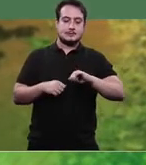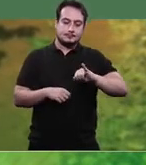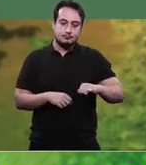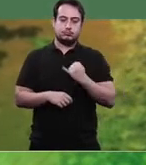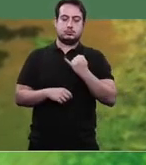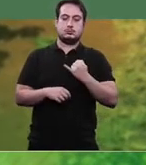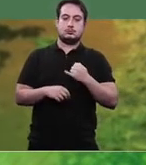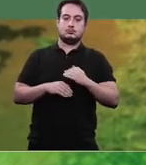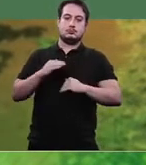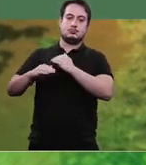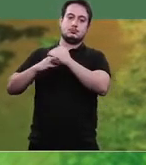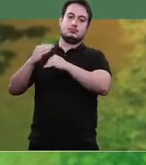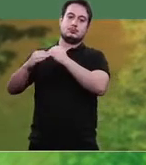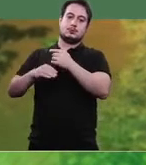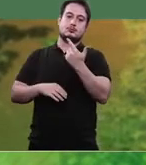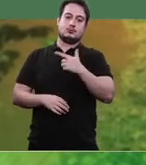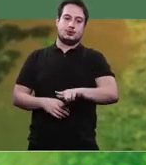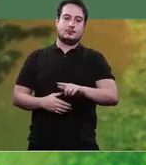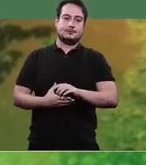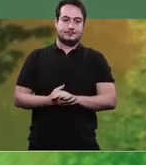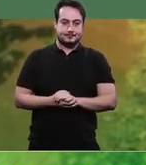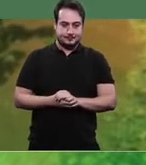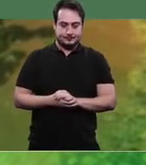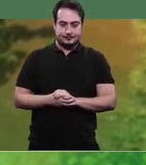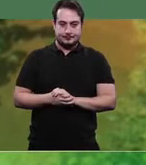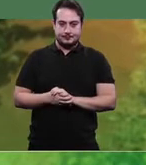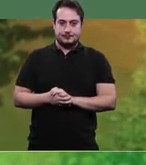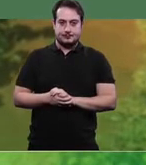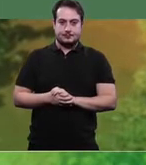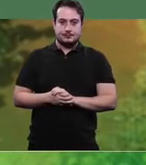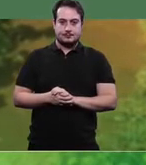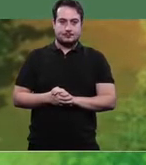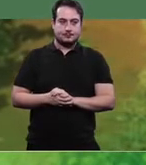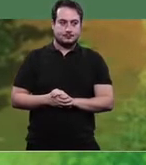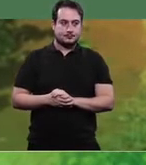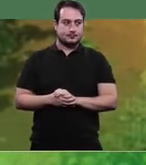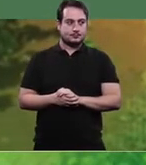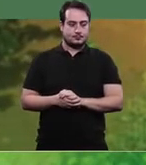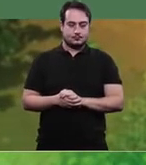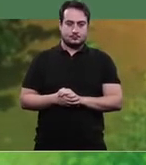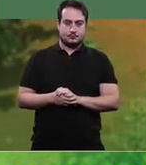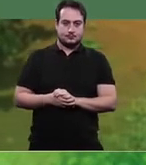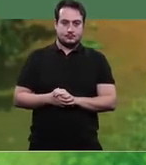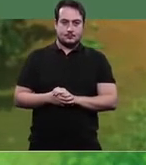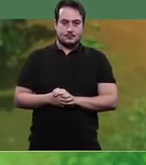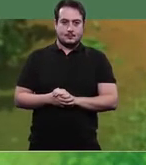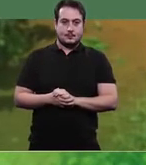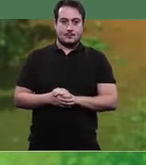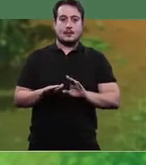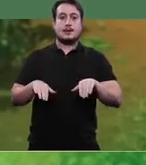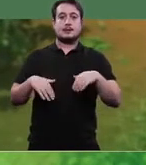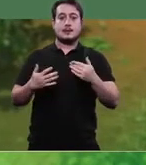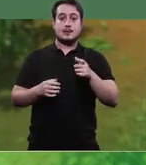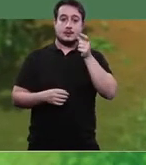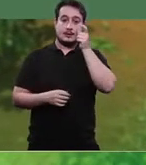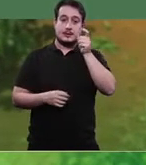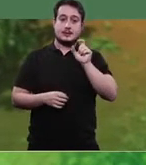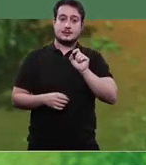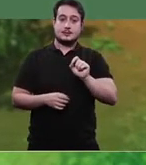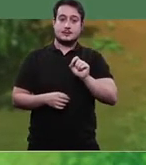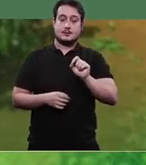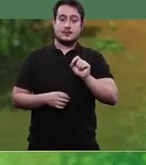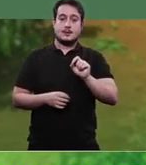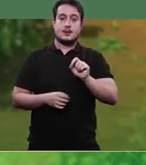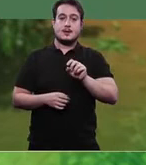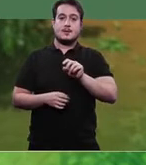dinamismo nesses mercados, nas oportunidades para esses 52 produtos especificamente. Então, muito interessante notar, por exemplo,